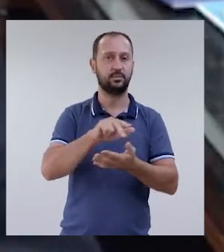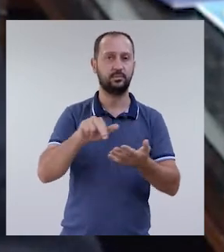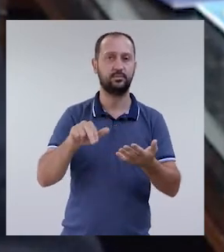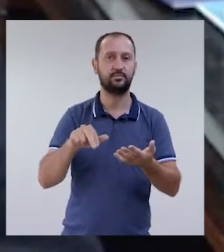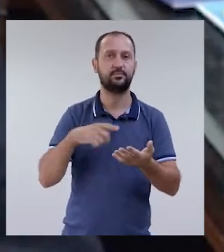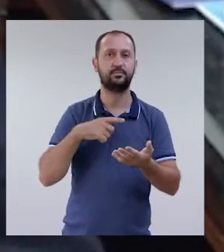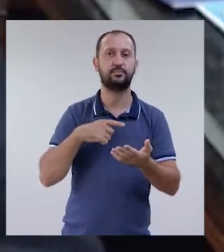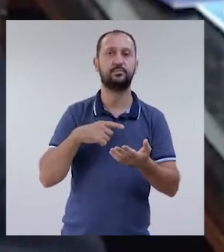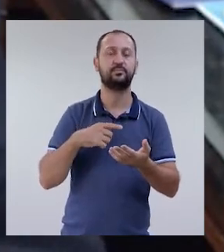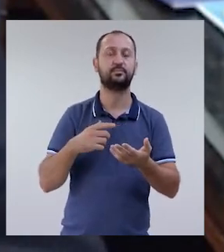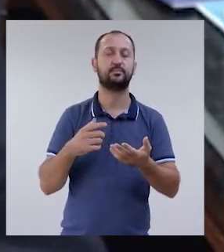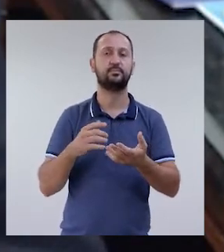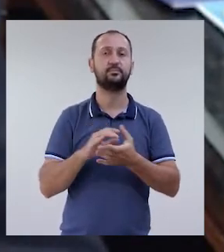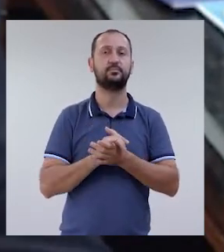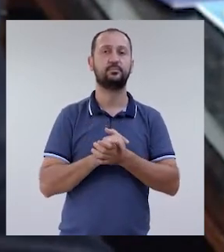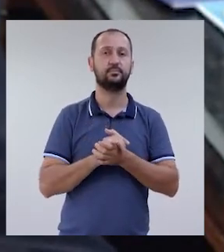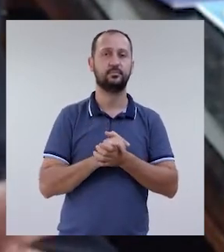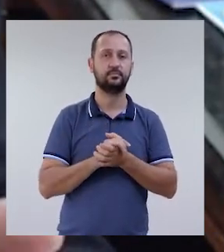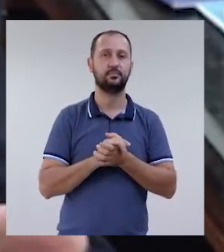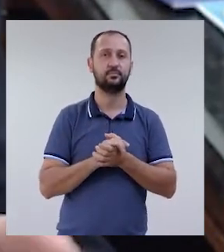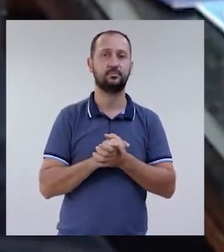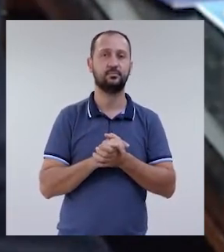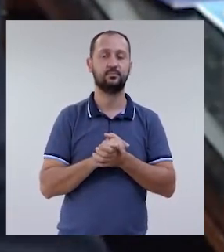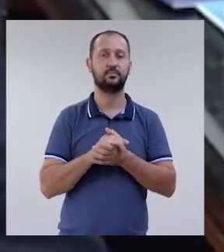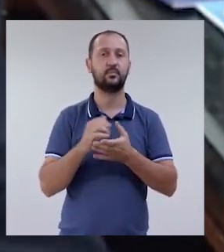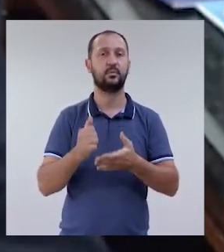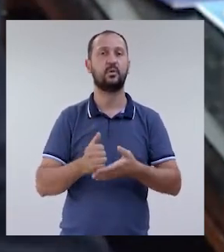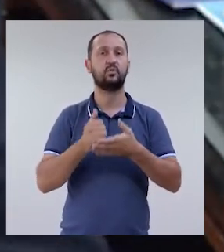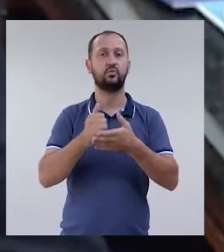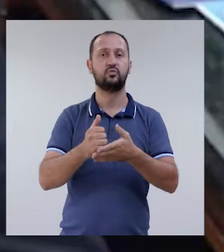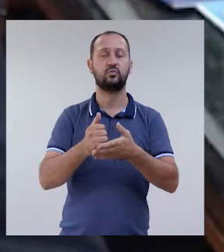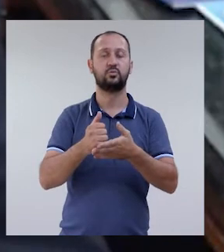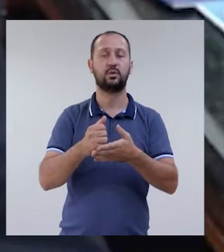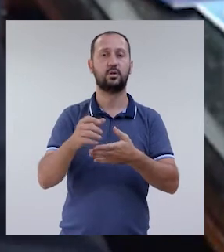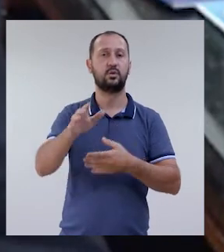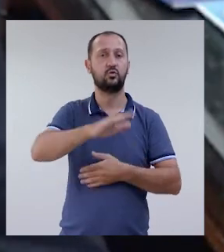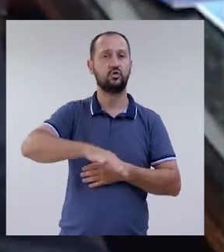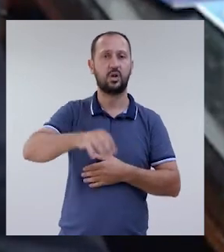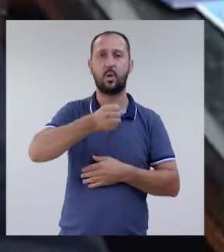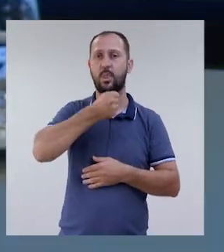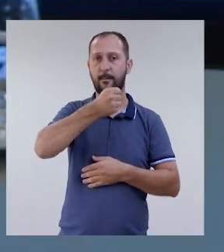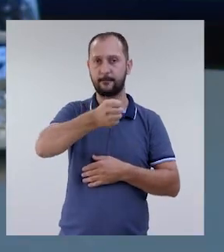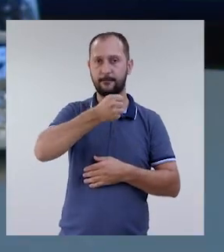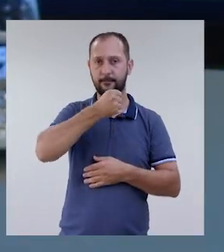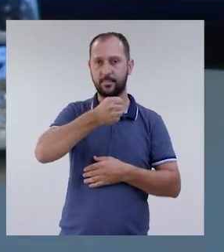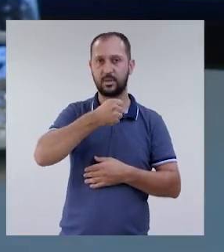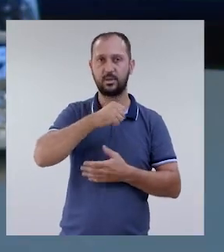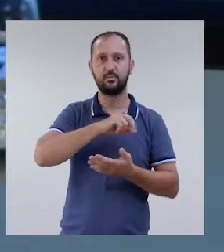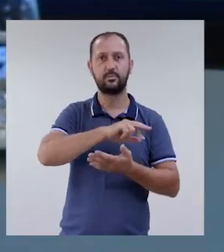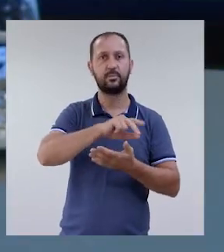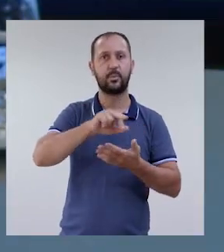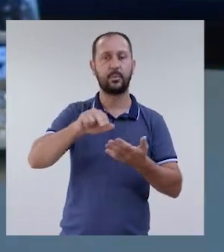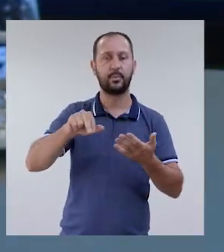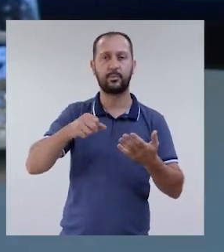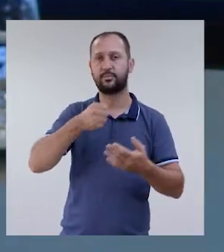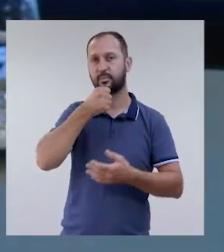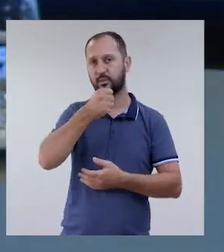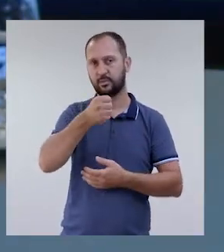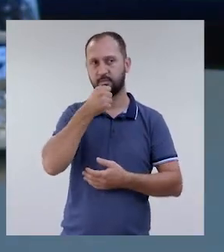realizamos diversas, com a ajuda aí da imprensa,